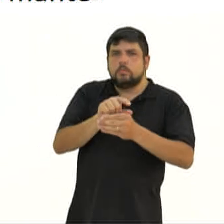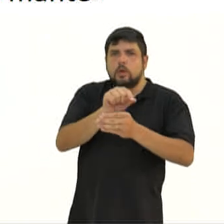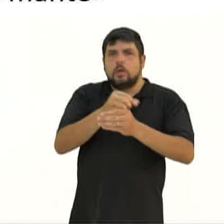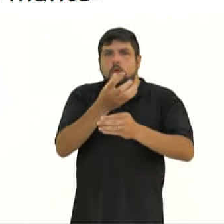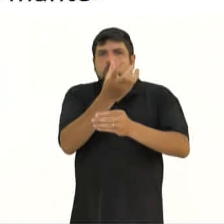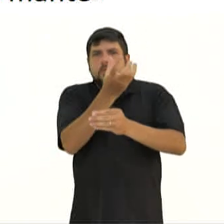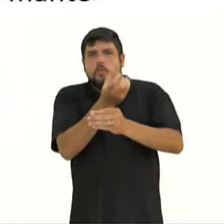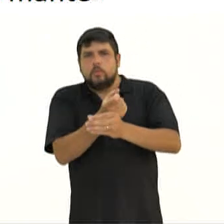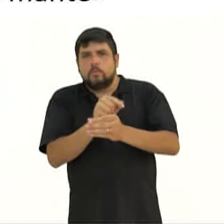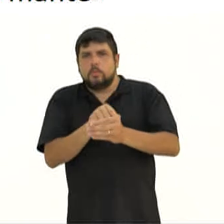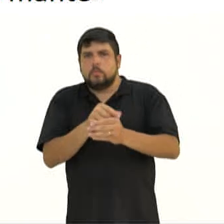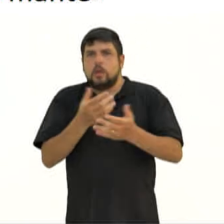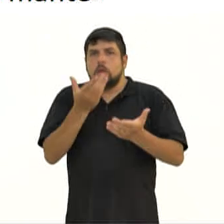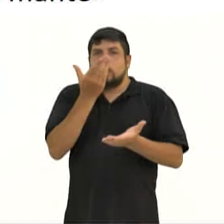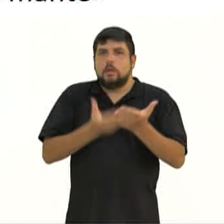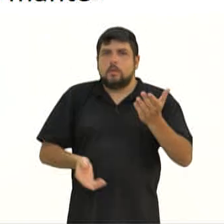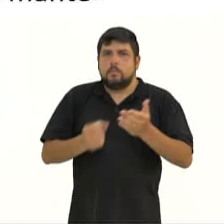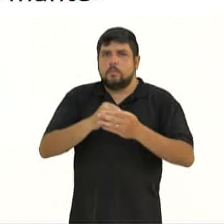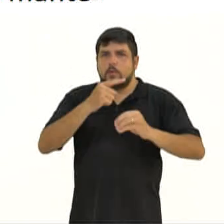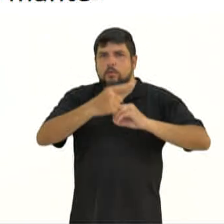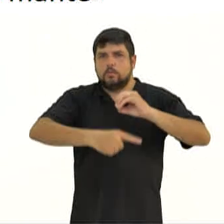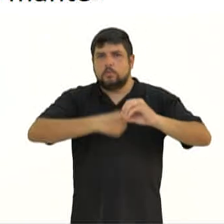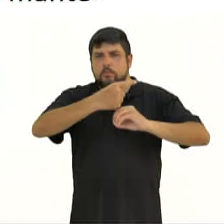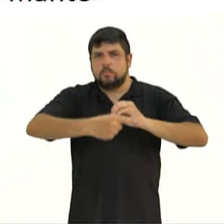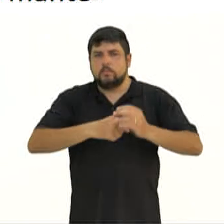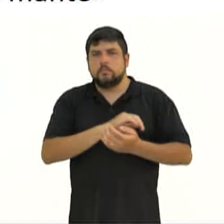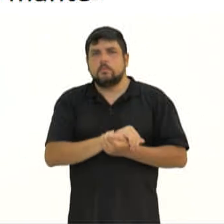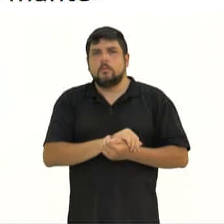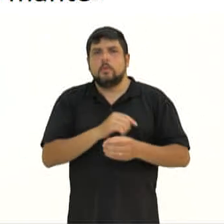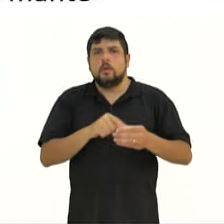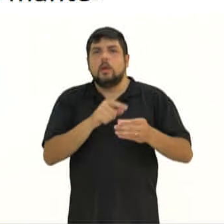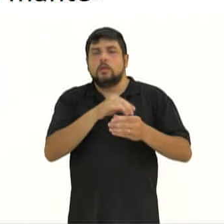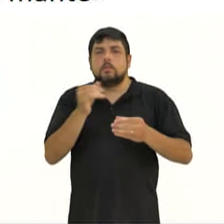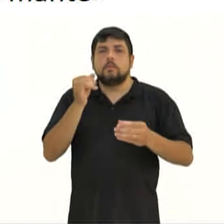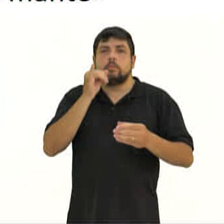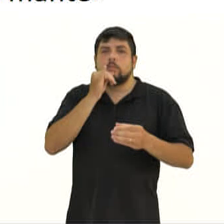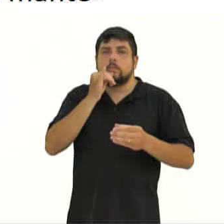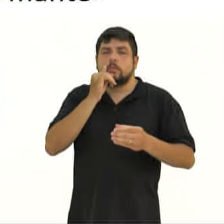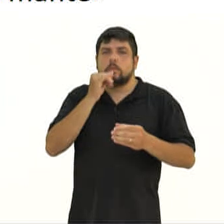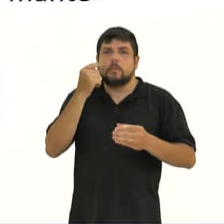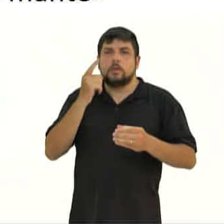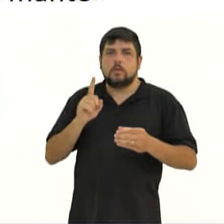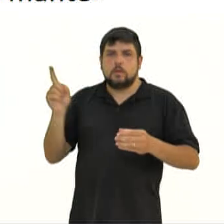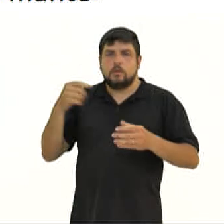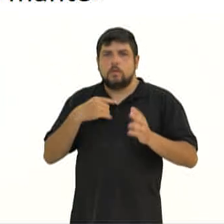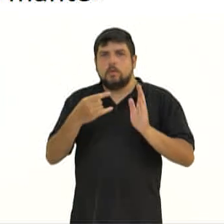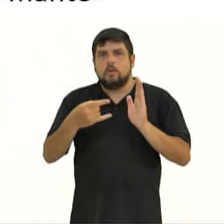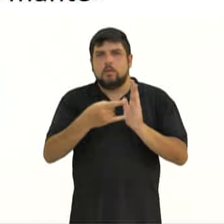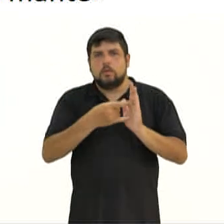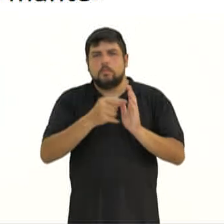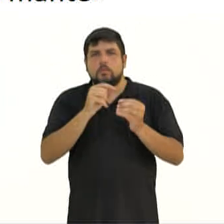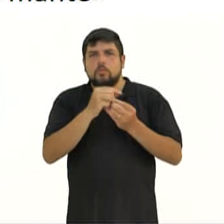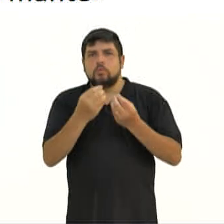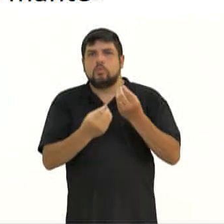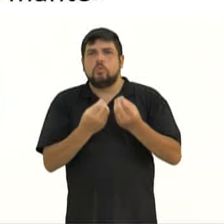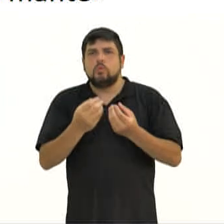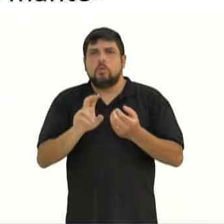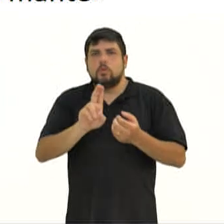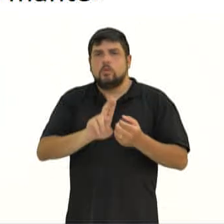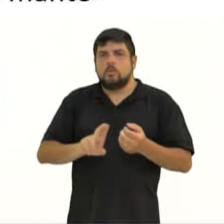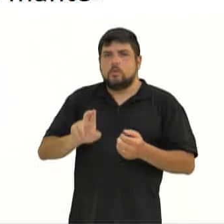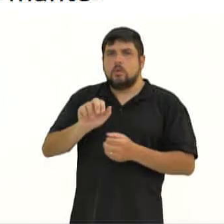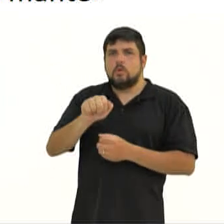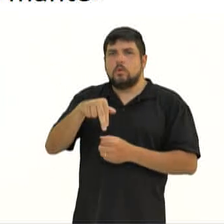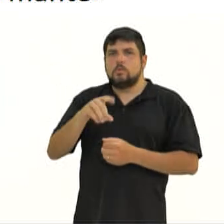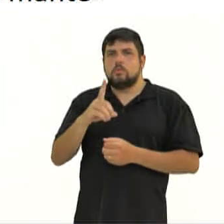ou seja, é aquele que vai perder os elétrons. E aqui a gente tem um exemplo, então, no processo de uma pilha, onde a gente vai estar usando o anodo, o